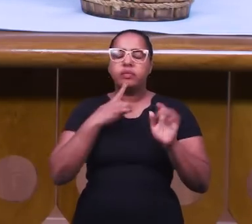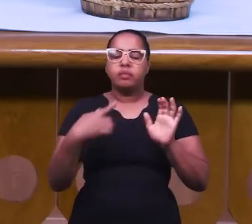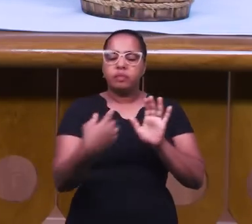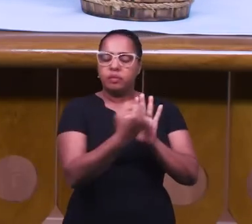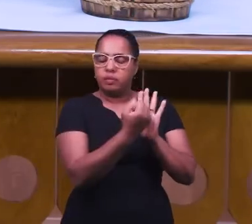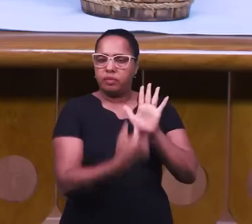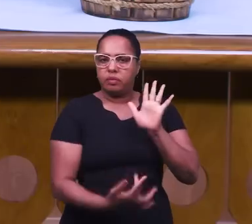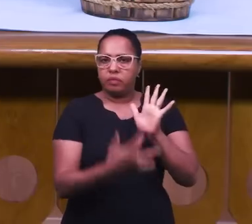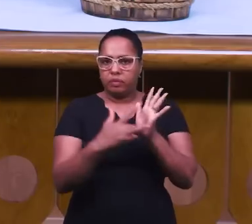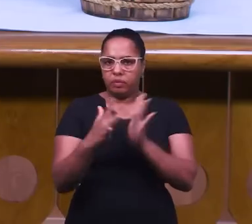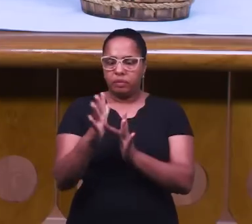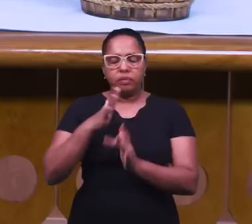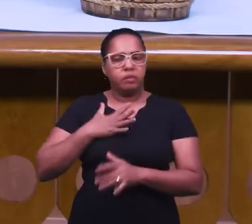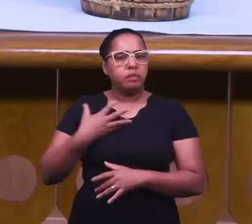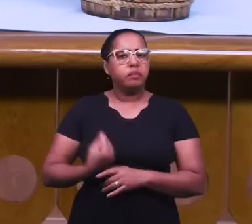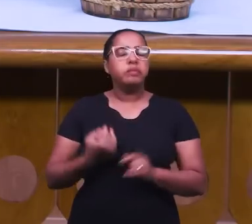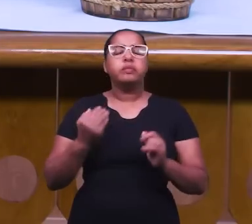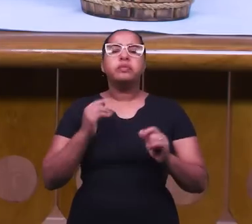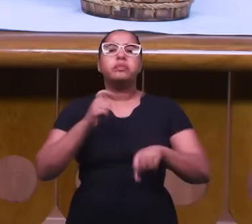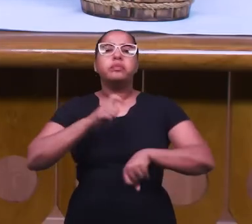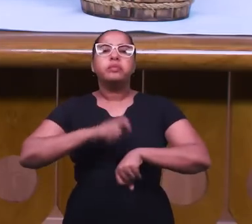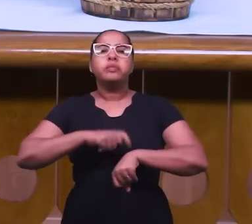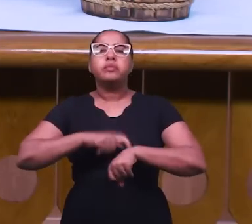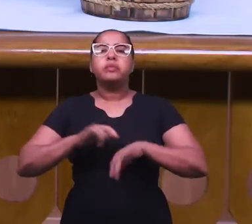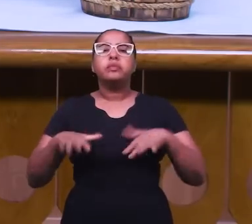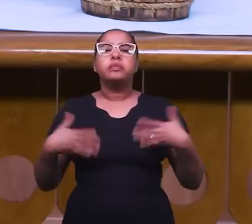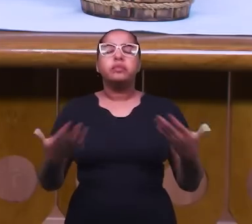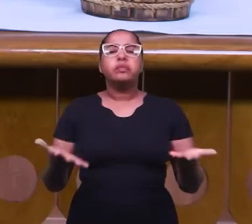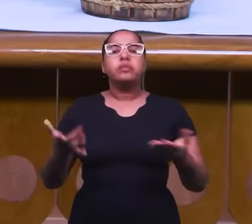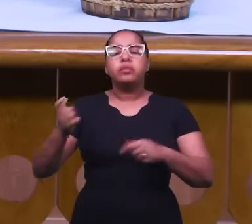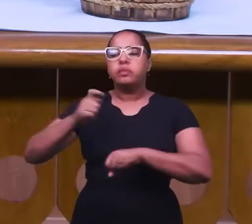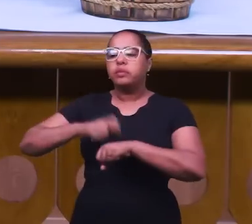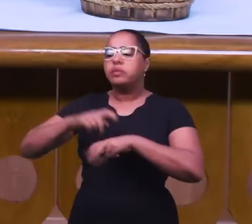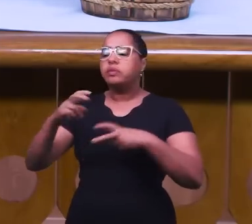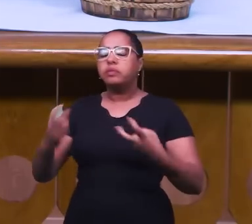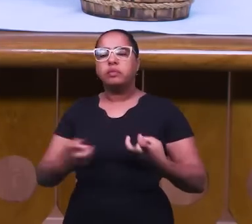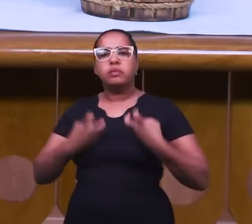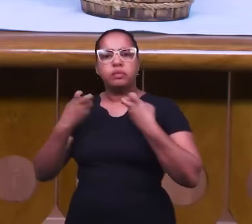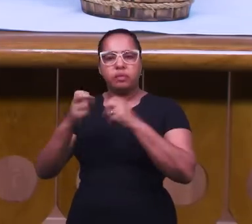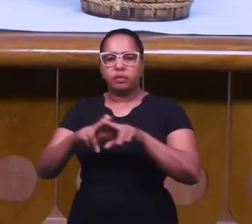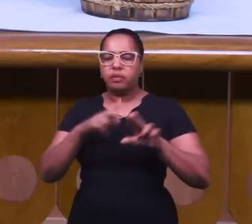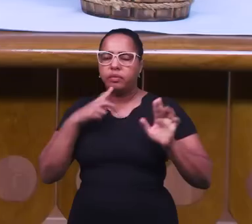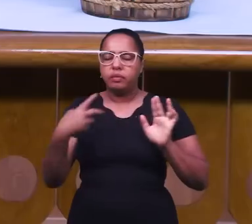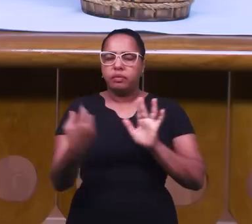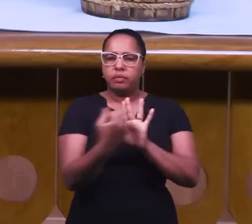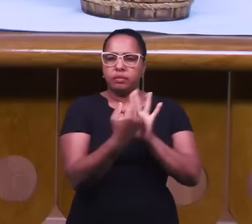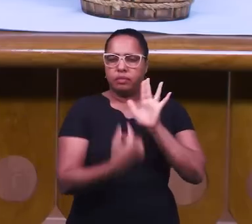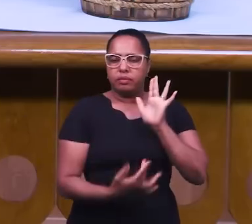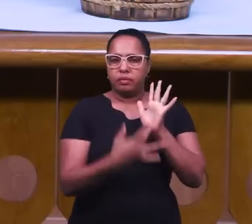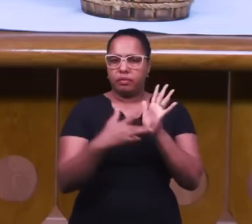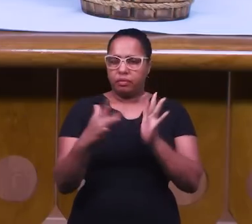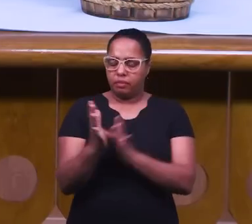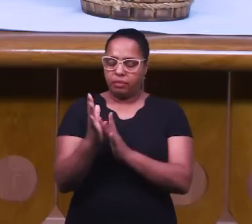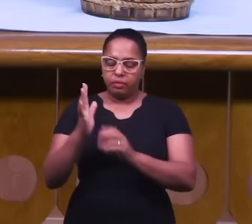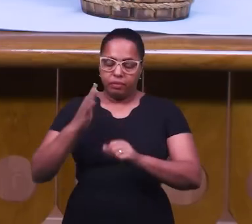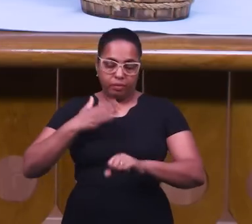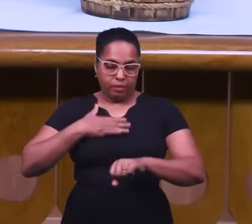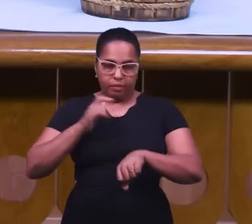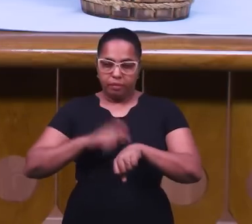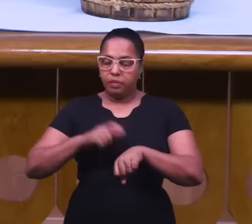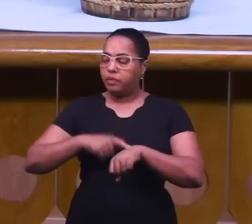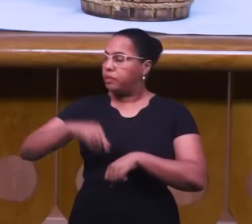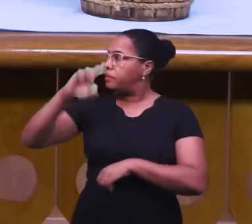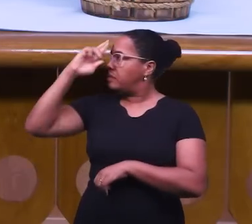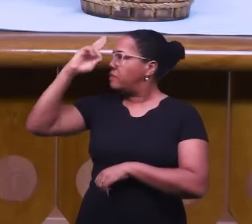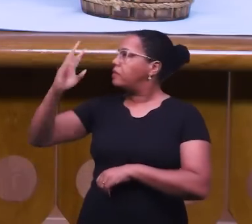minha vida. Quando? Quando eu clamo pelo sangue de Jesus. Quando eu coloco na minha oração a expressão, Senhor,